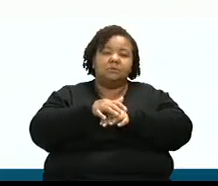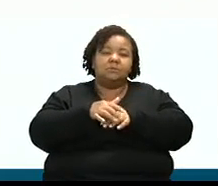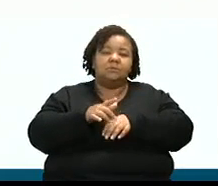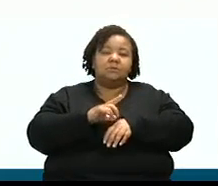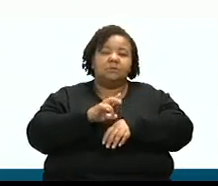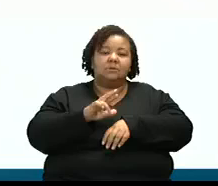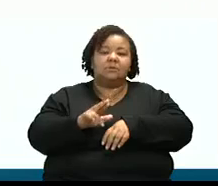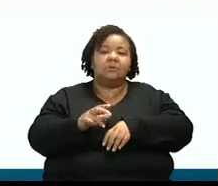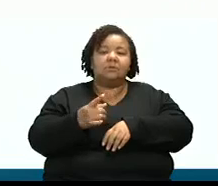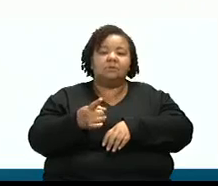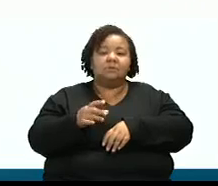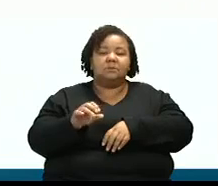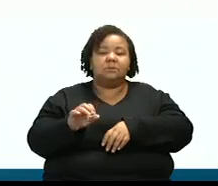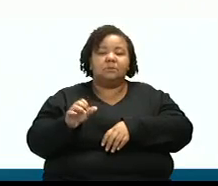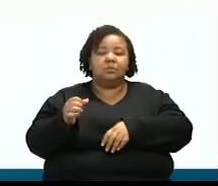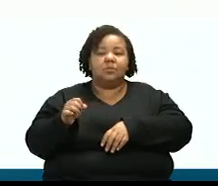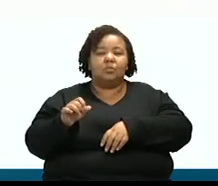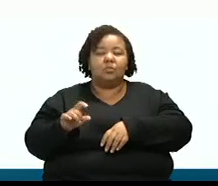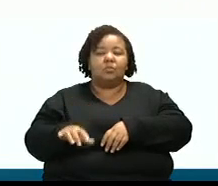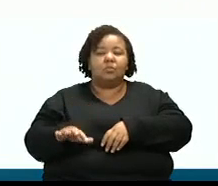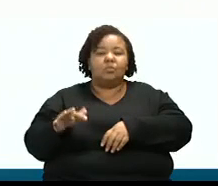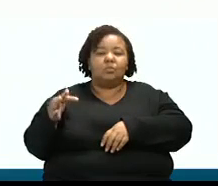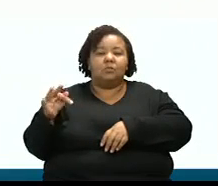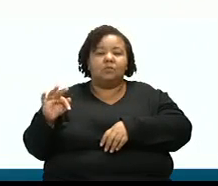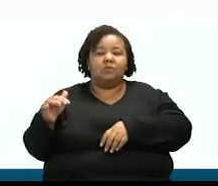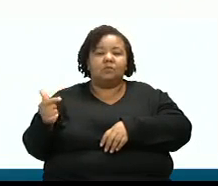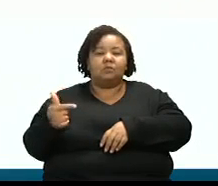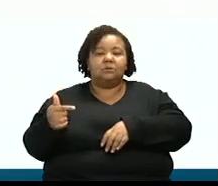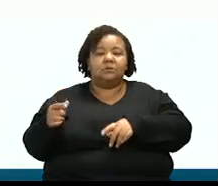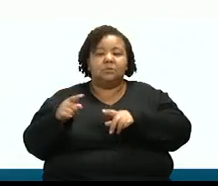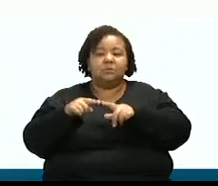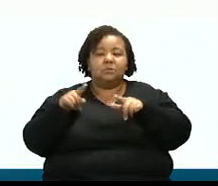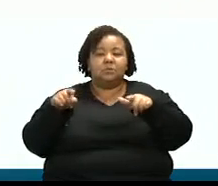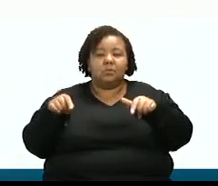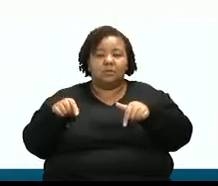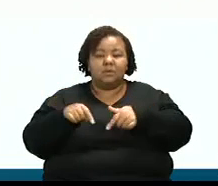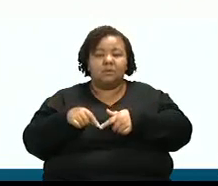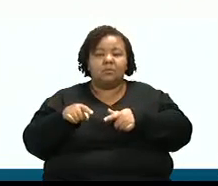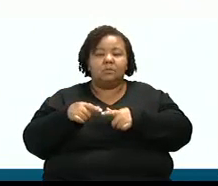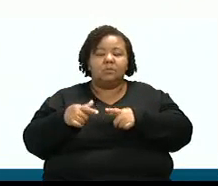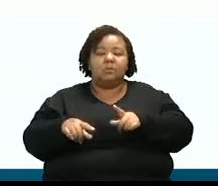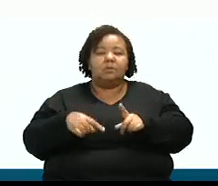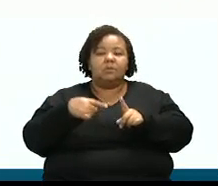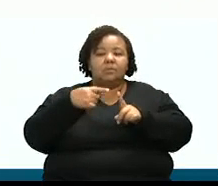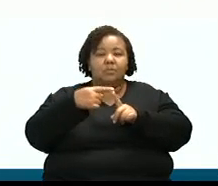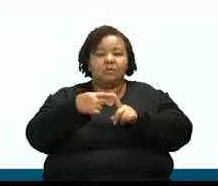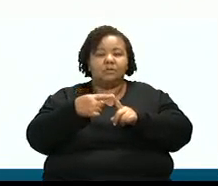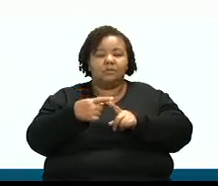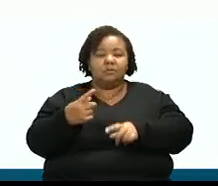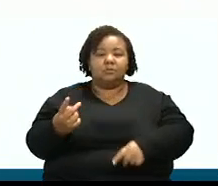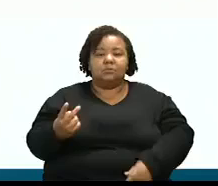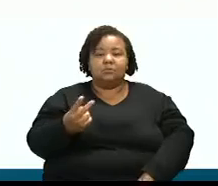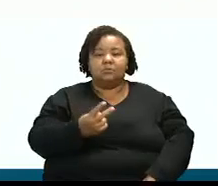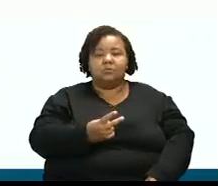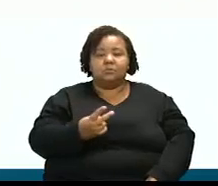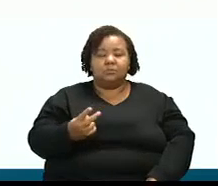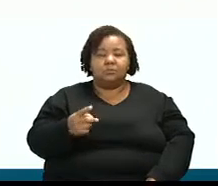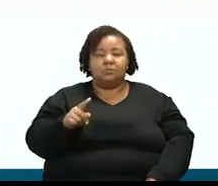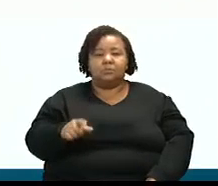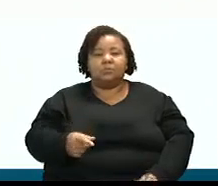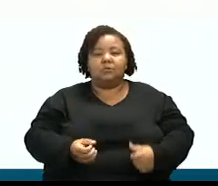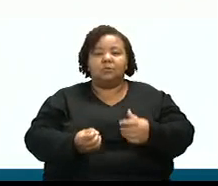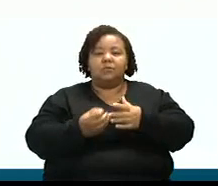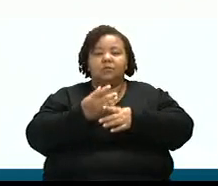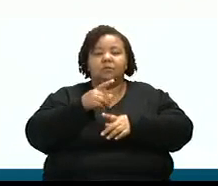resultado 108. Então, o fluxo no segundo quadrado também é positivo. Então, em ambos os casos, o fluxo é